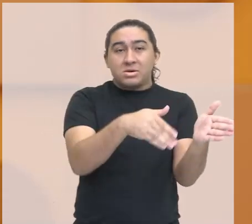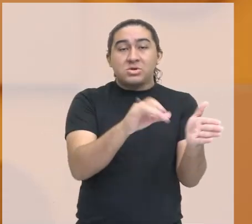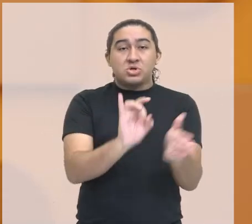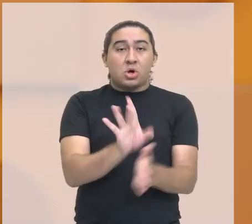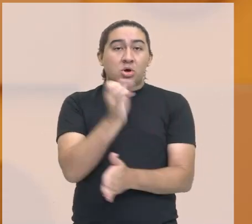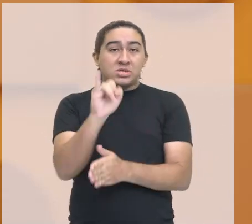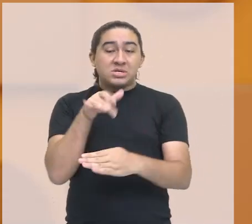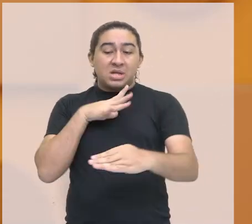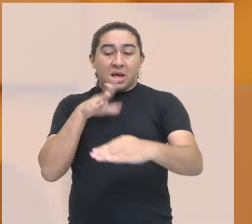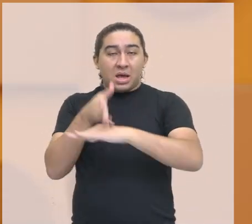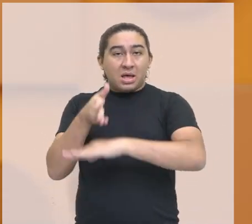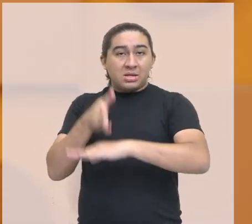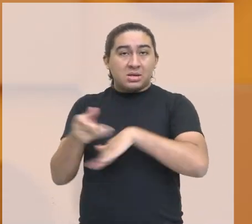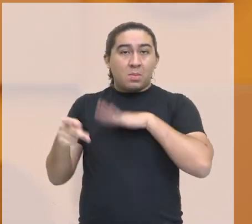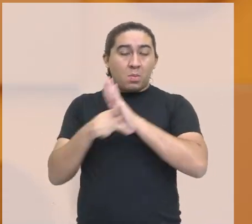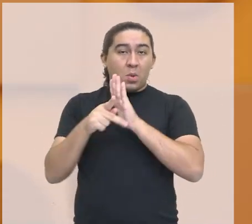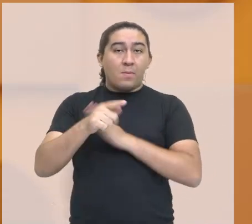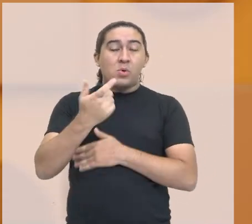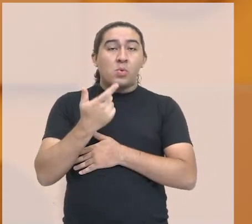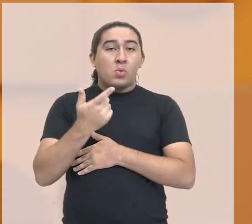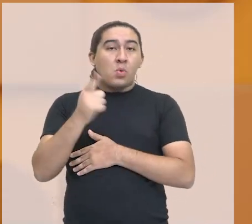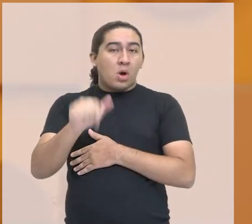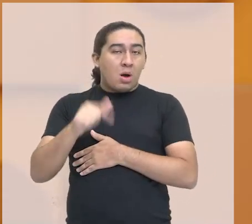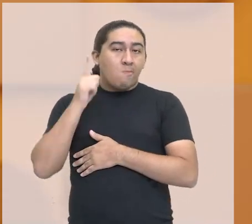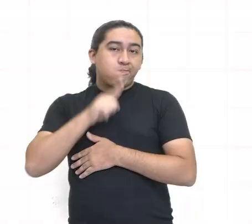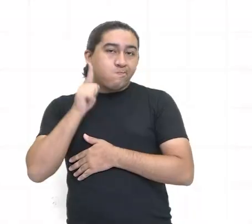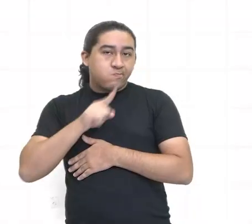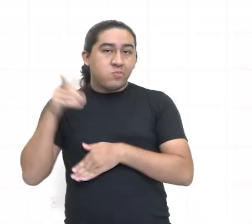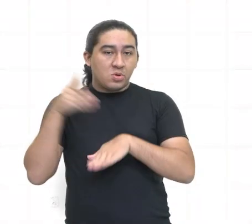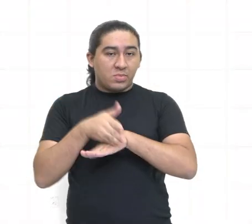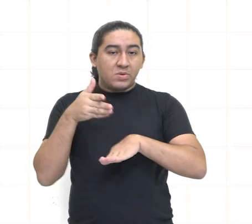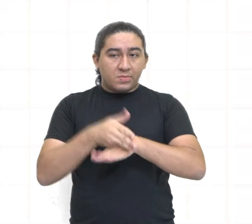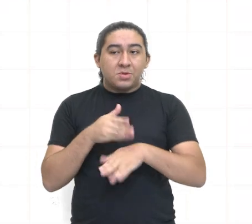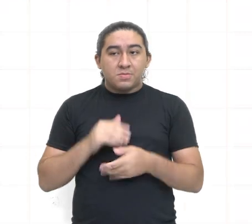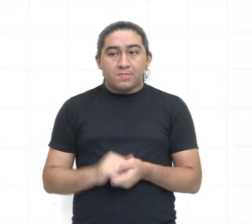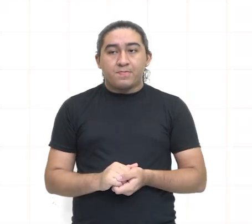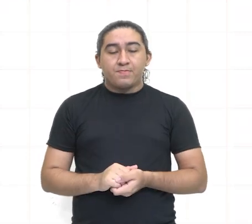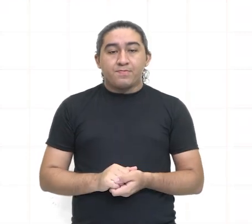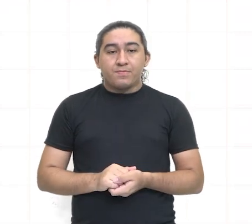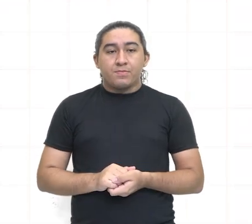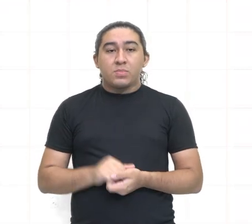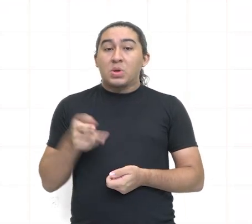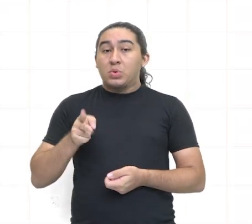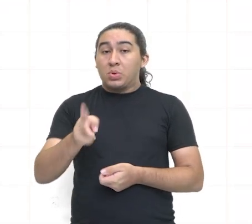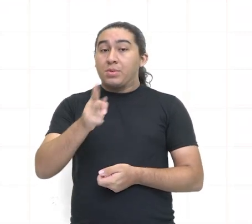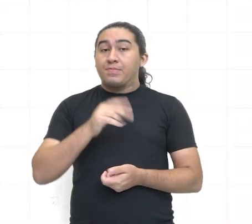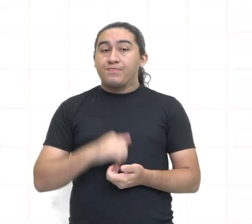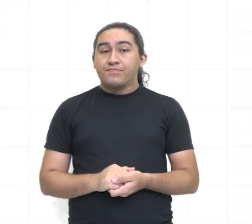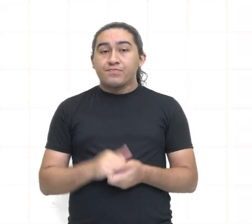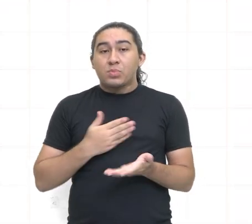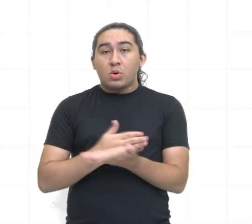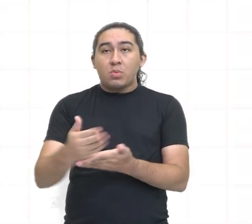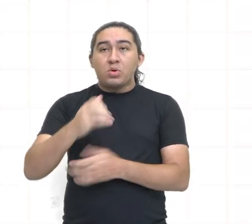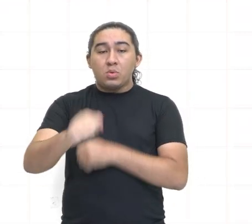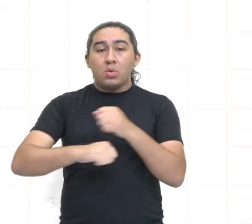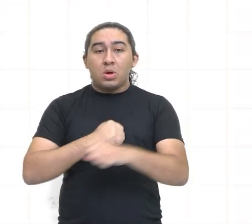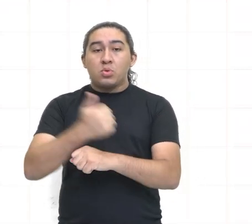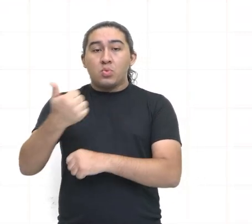entrada dos Estados Unidos no conflito. Vamos adiante com o texto. Vamos lá, galera. No início de